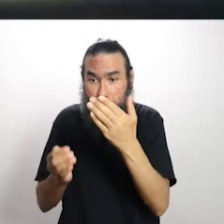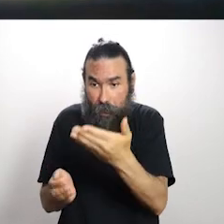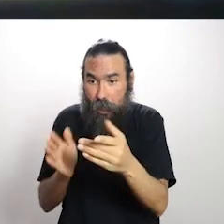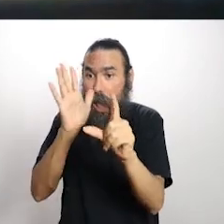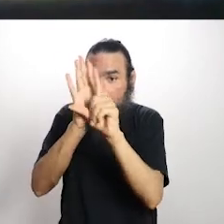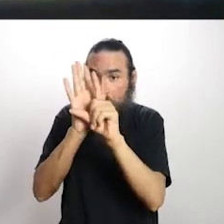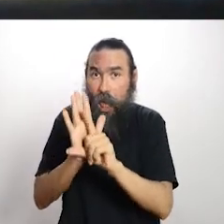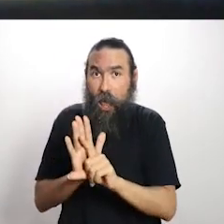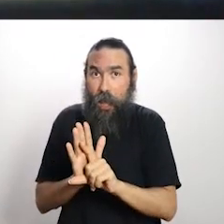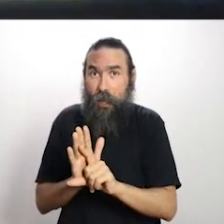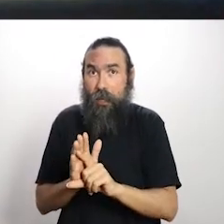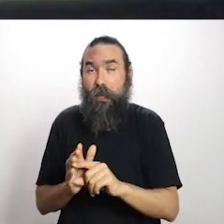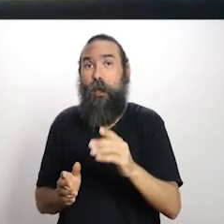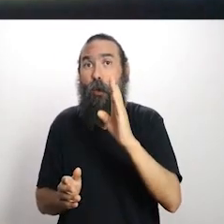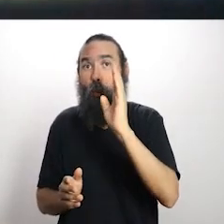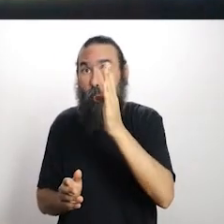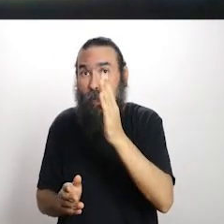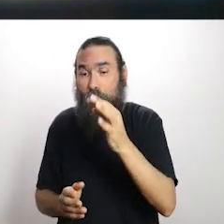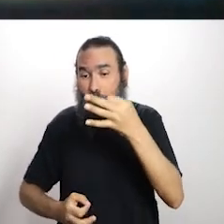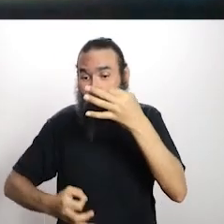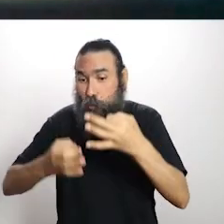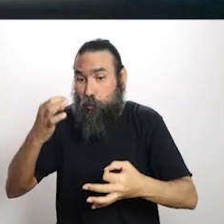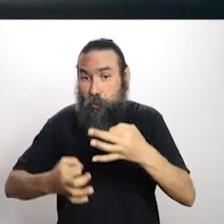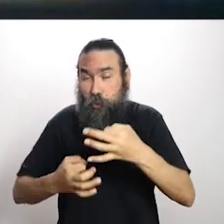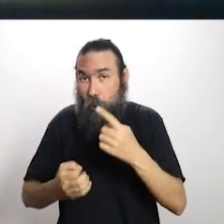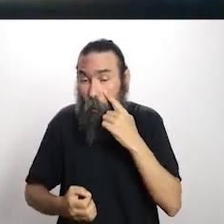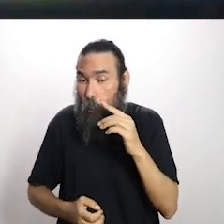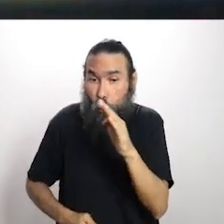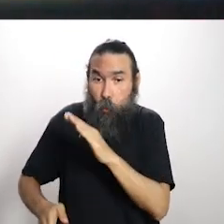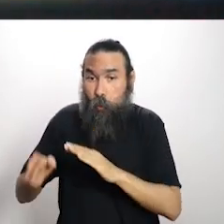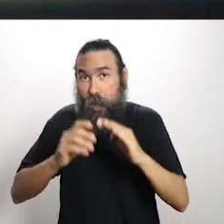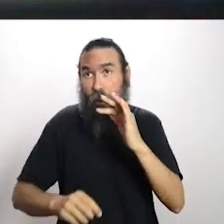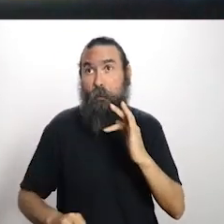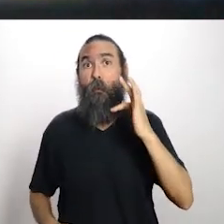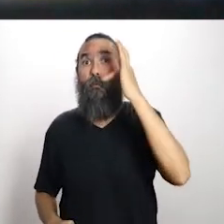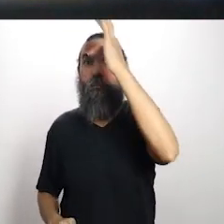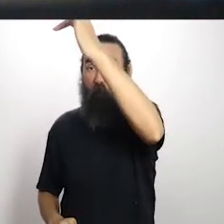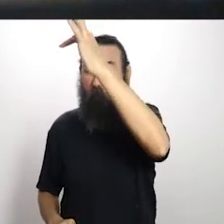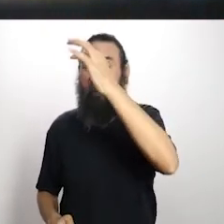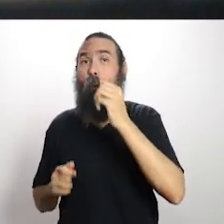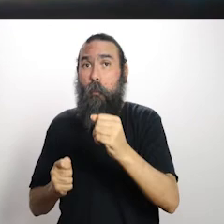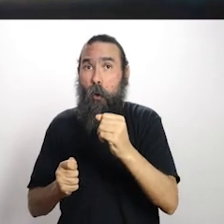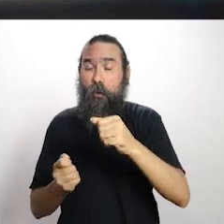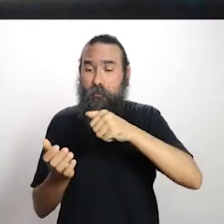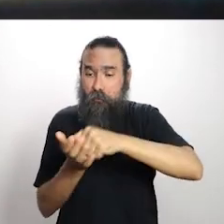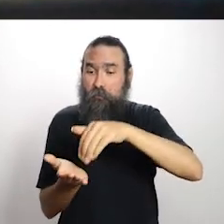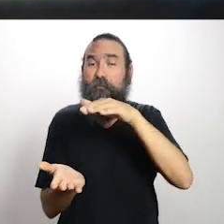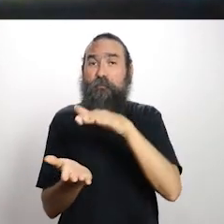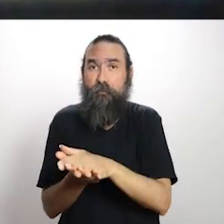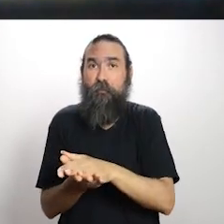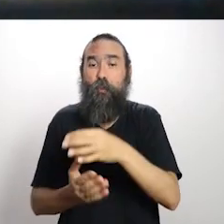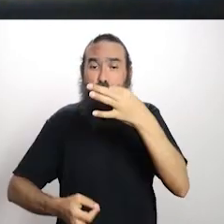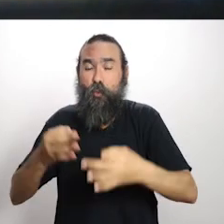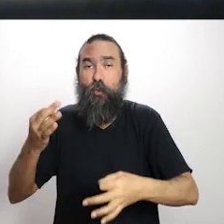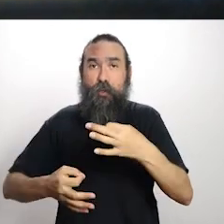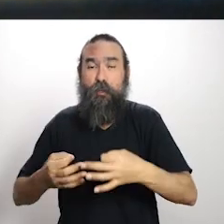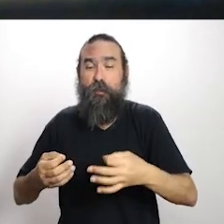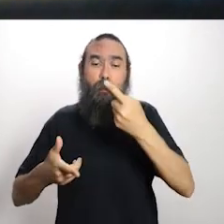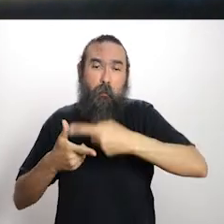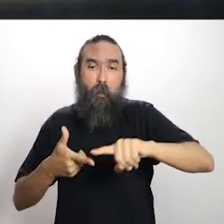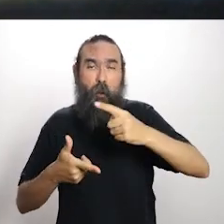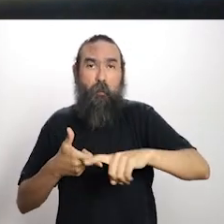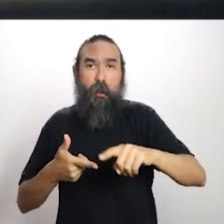aquilo que nos acusam eu acredito a cultura como a cervical de um país luto pela cultura desta forma quem